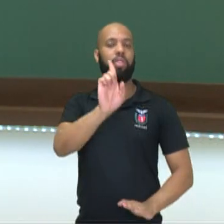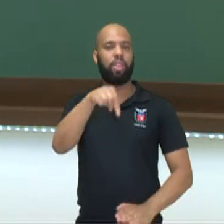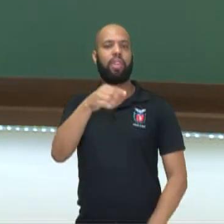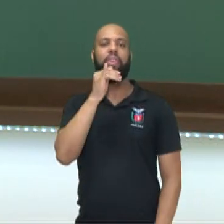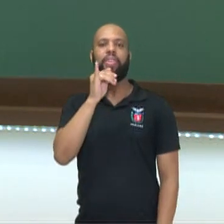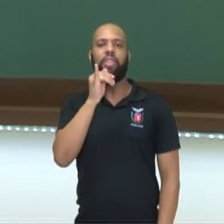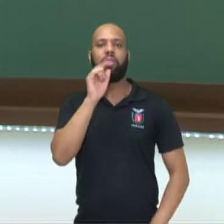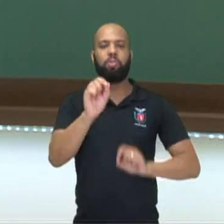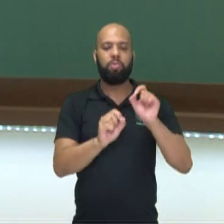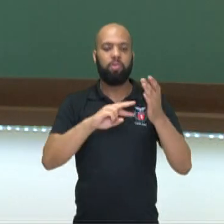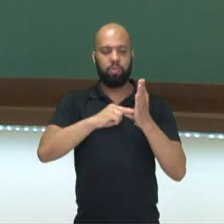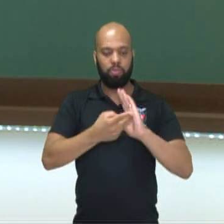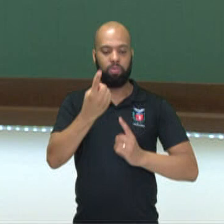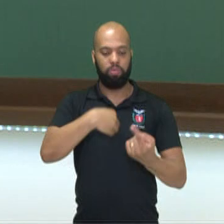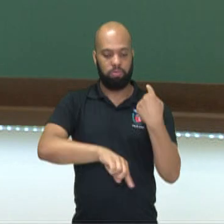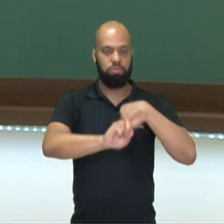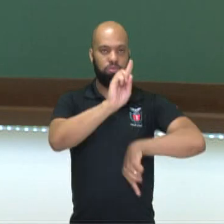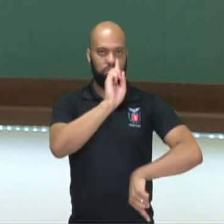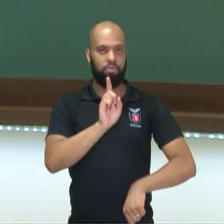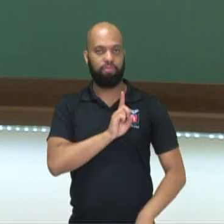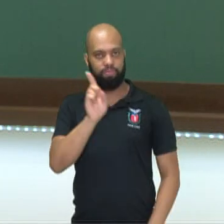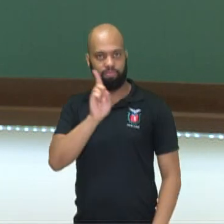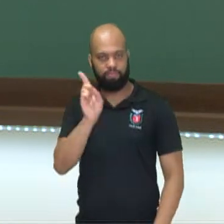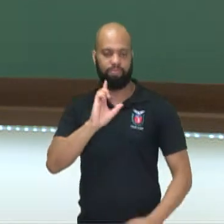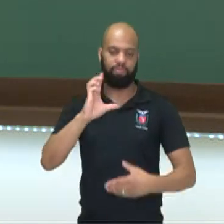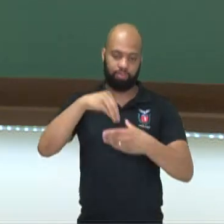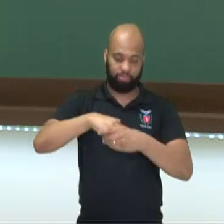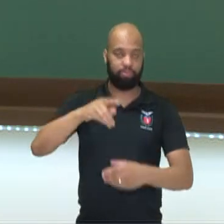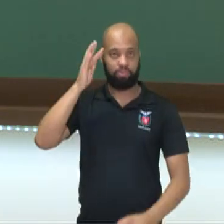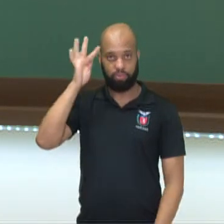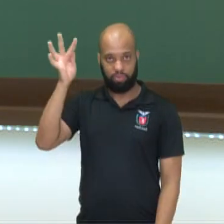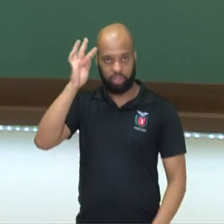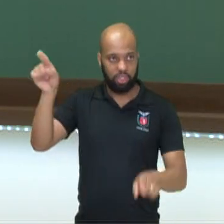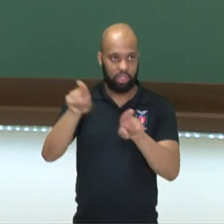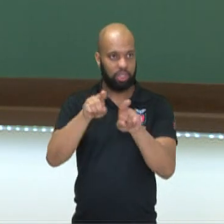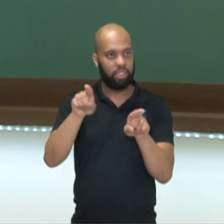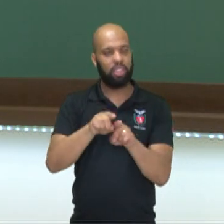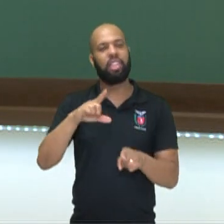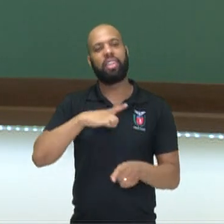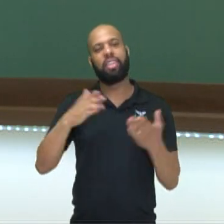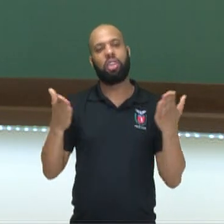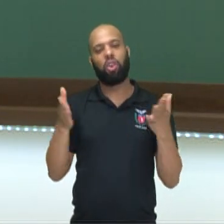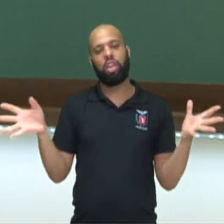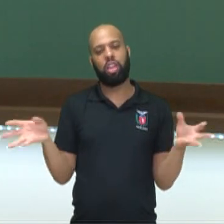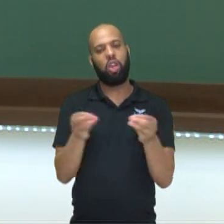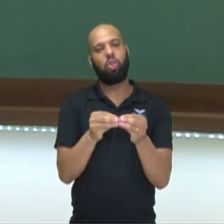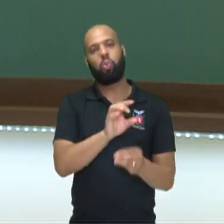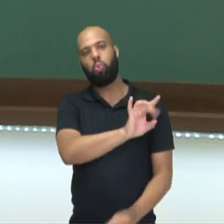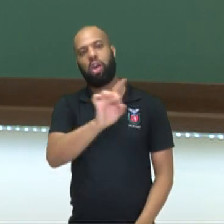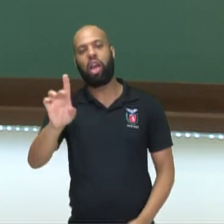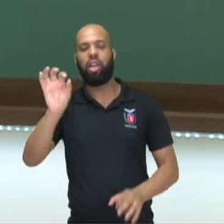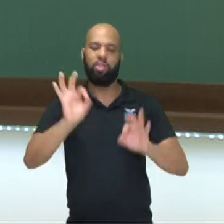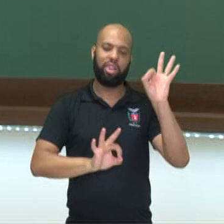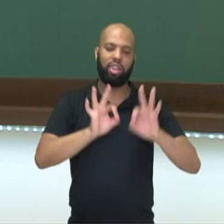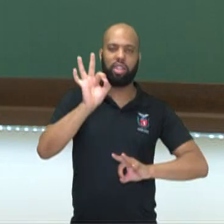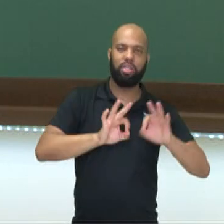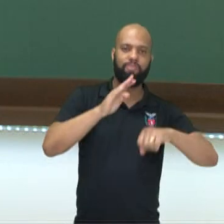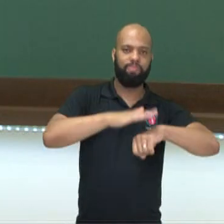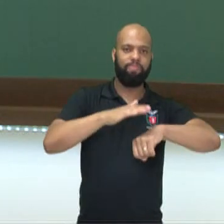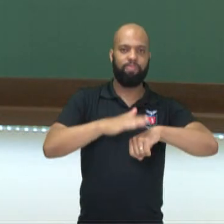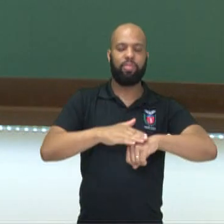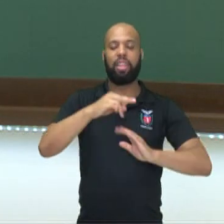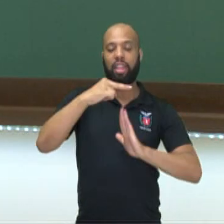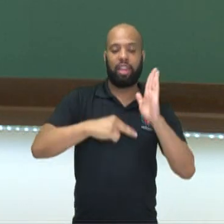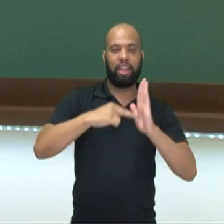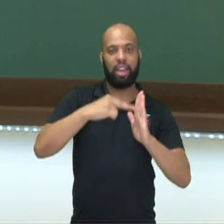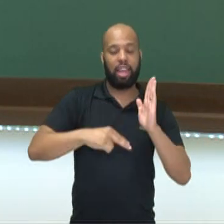a Revolução Copernicana em Filosofia. Temos aqui uma síntese, claro, cada um vai ter preparado a sua aí. Leiam